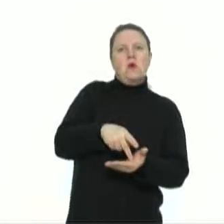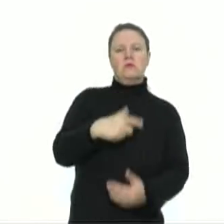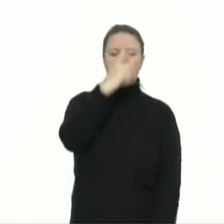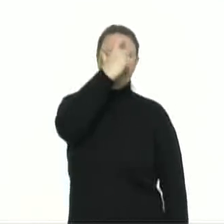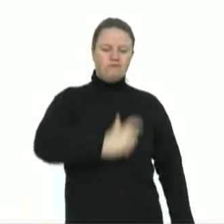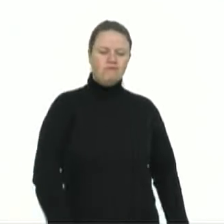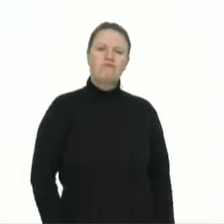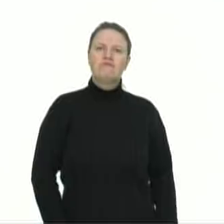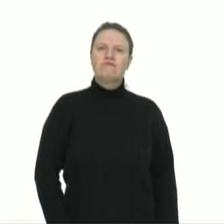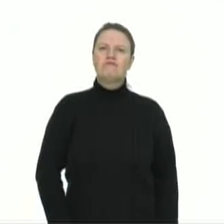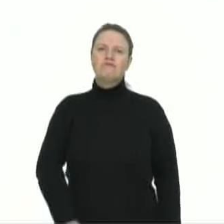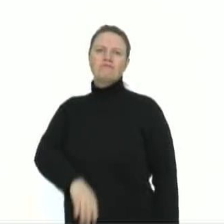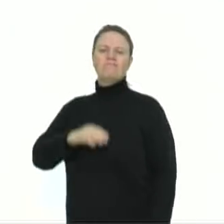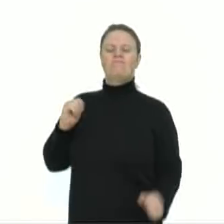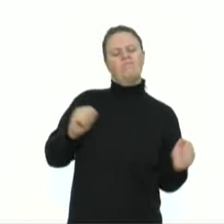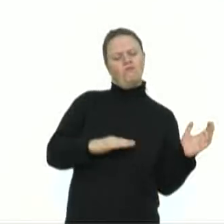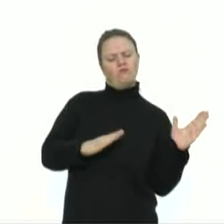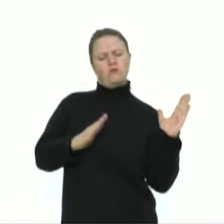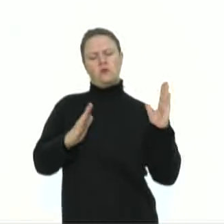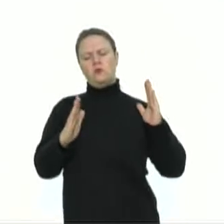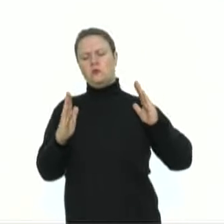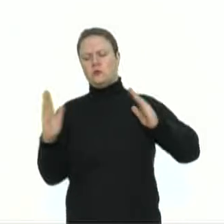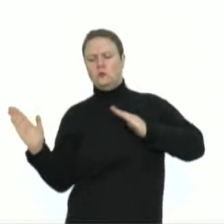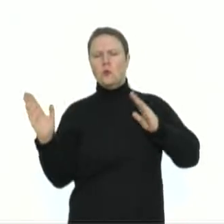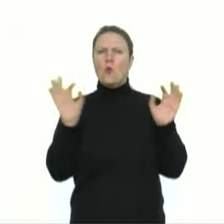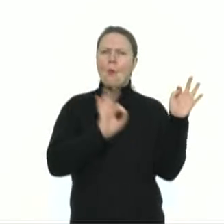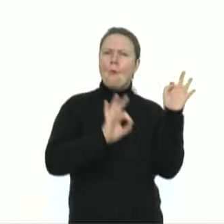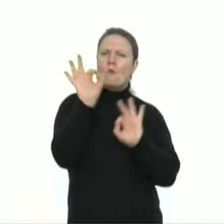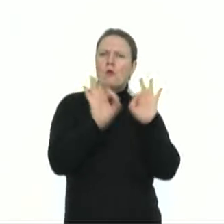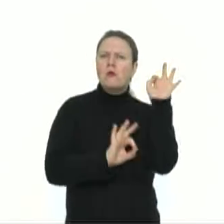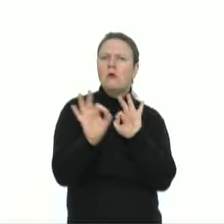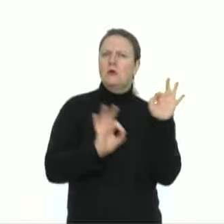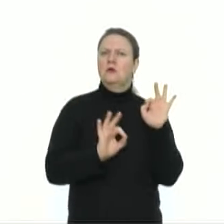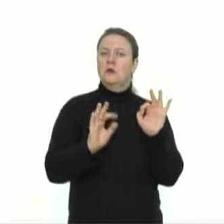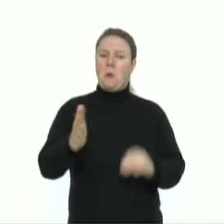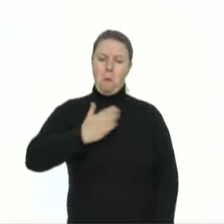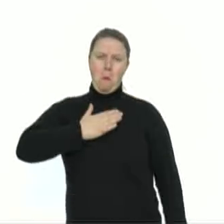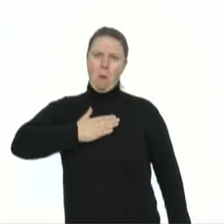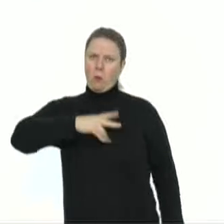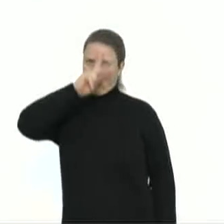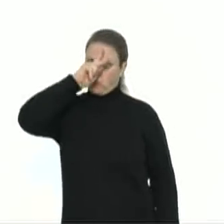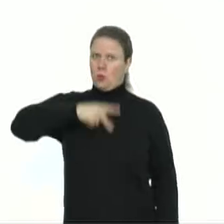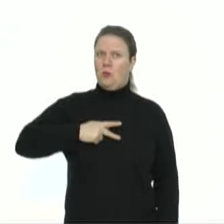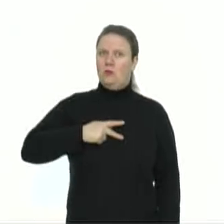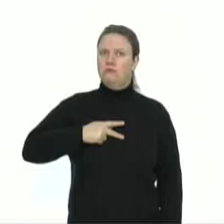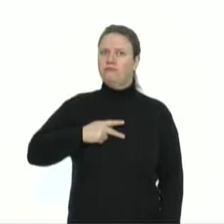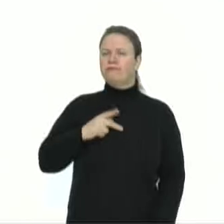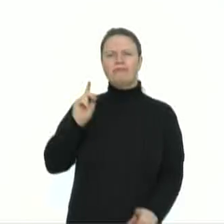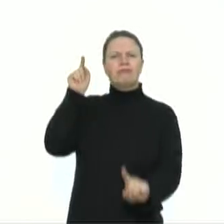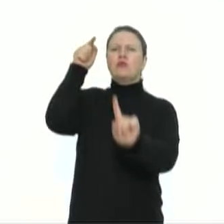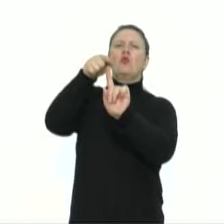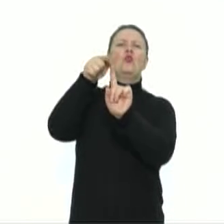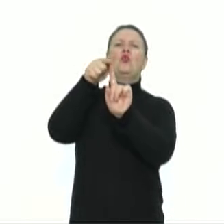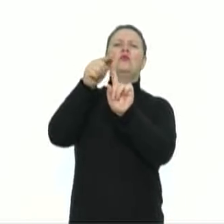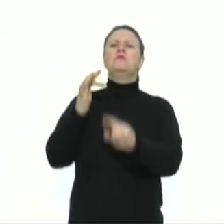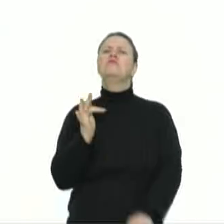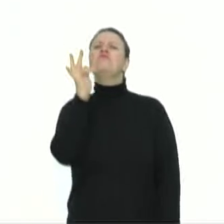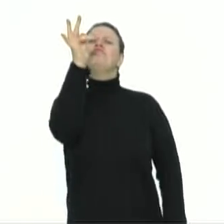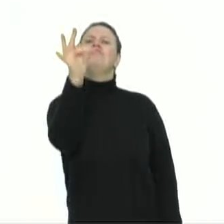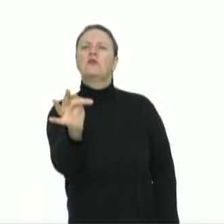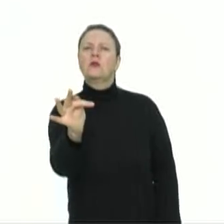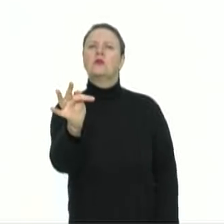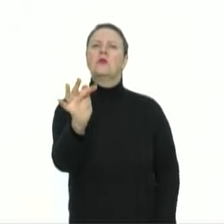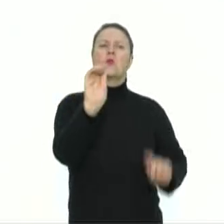se projeta no tempo, faz um projeto para si, né? Sempre em direção ao futuro, tá? Lança-se em meio